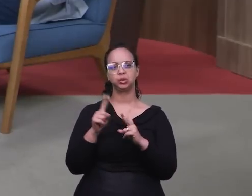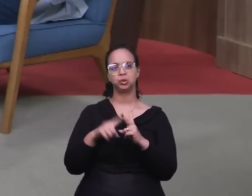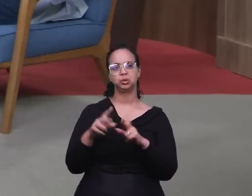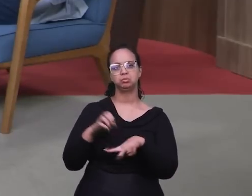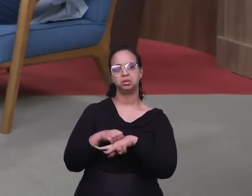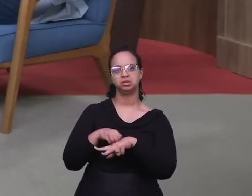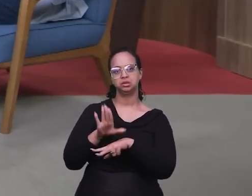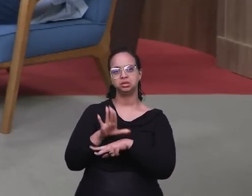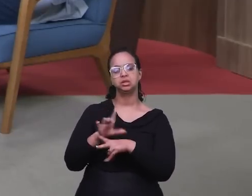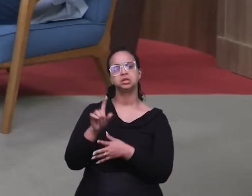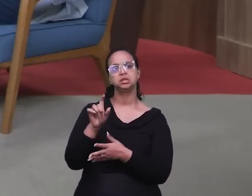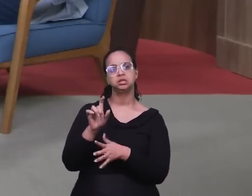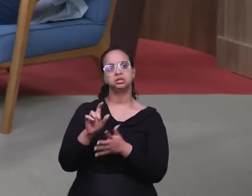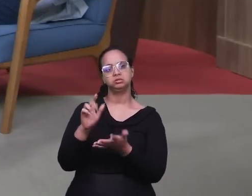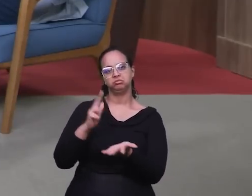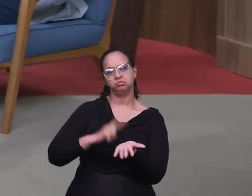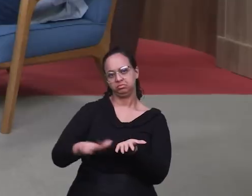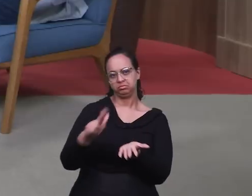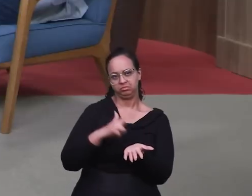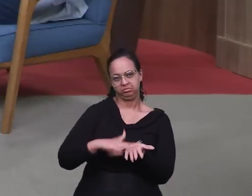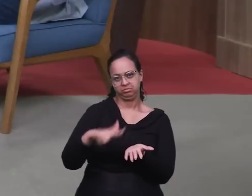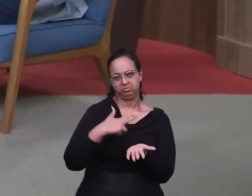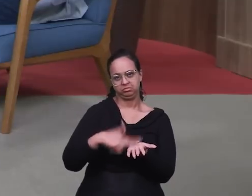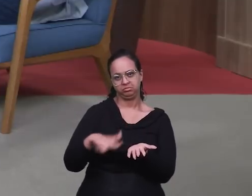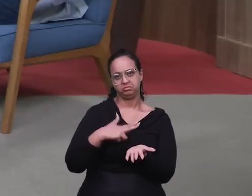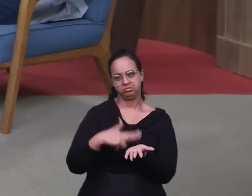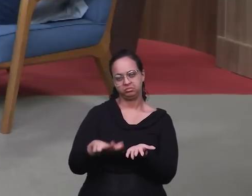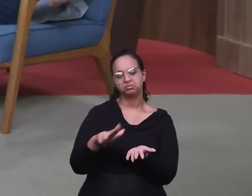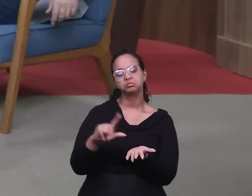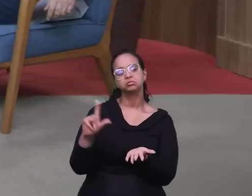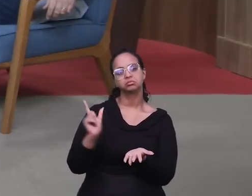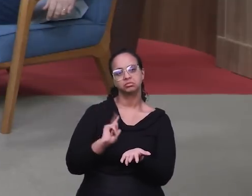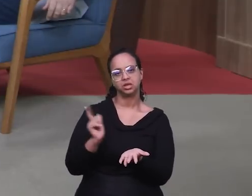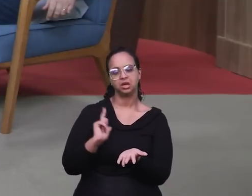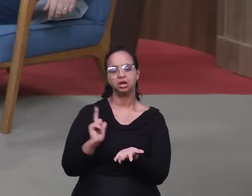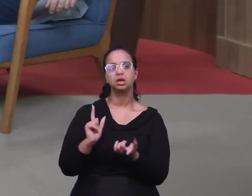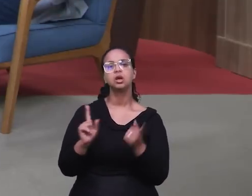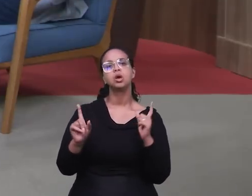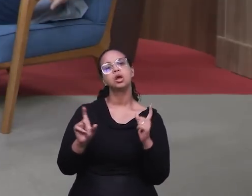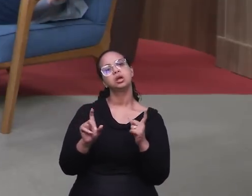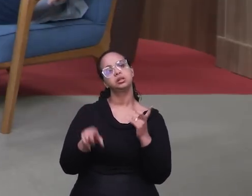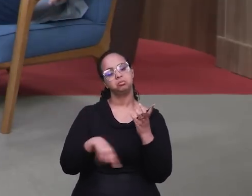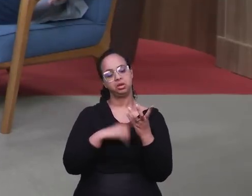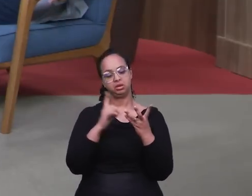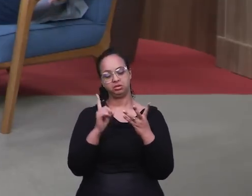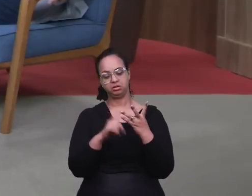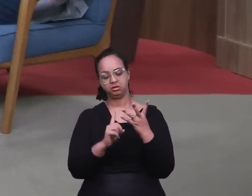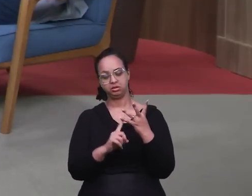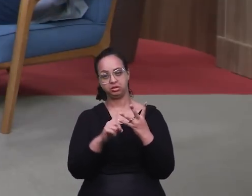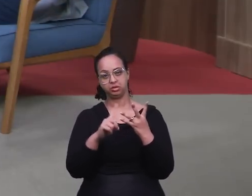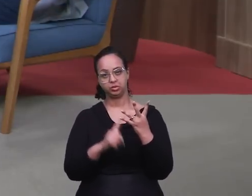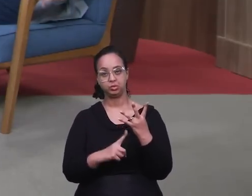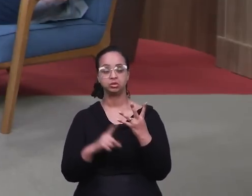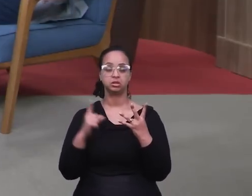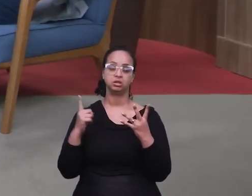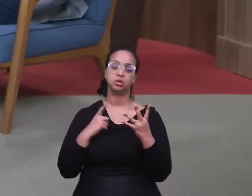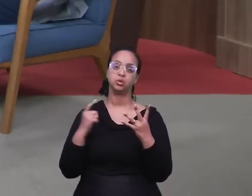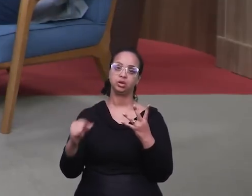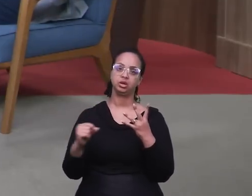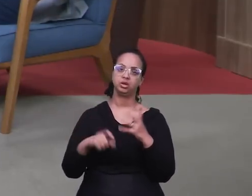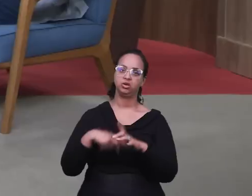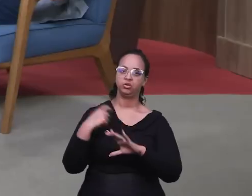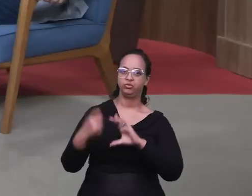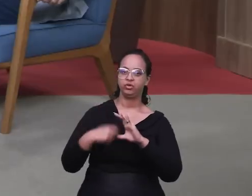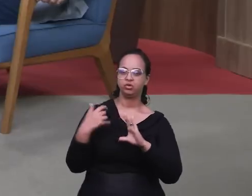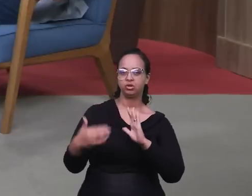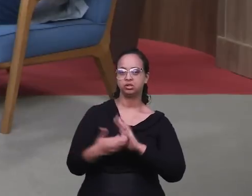na forma escrita, pessoas que digitaram ali, né, que escreveram ali a sua mensagem, e duas participações que foram enviadas em vídeo. São vídeos